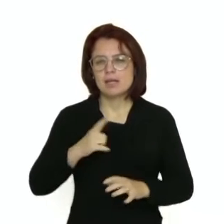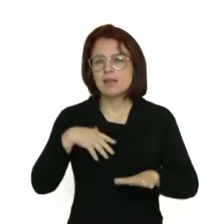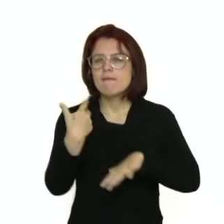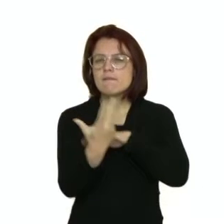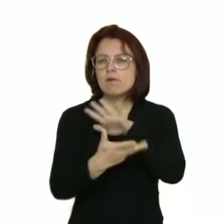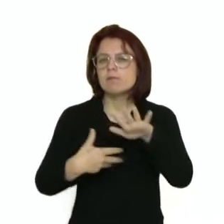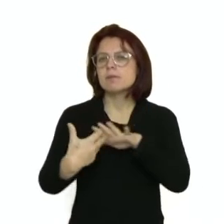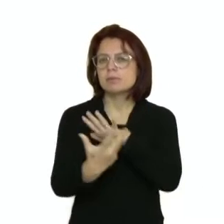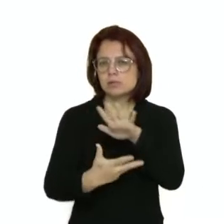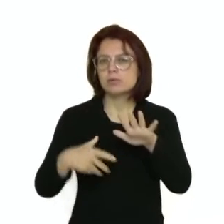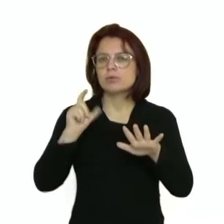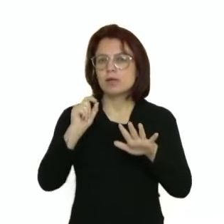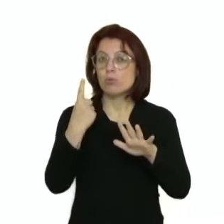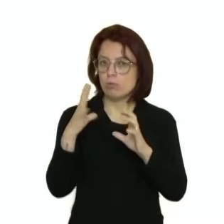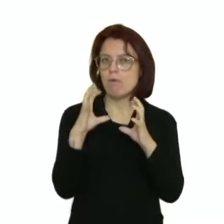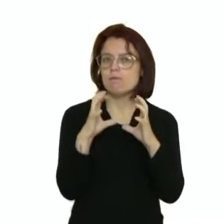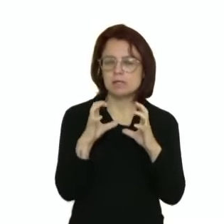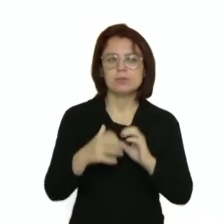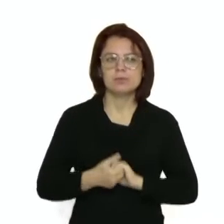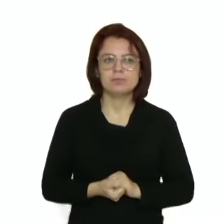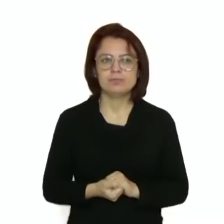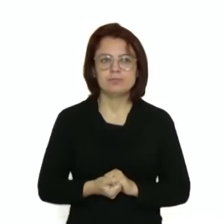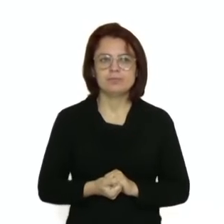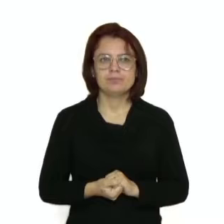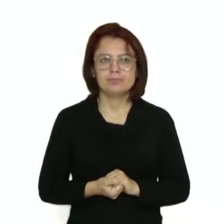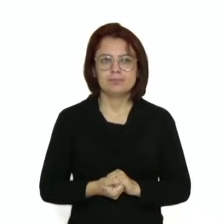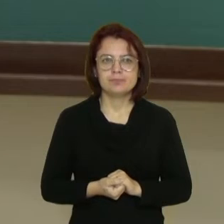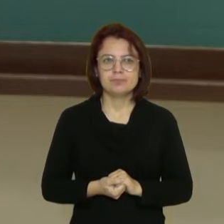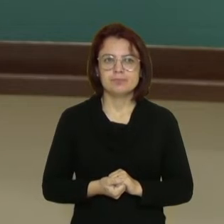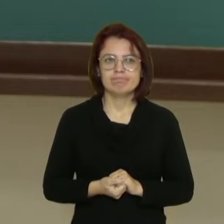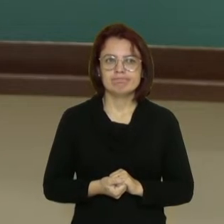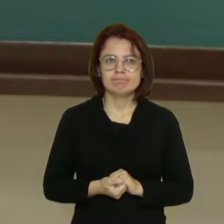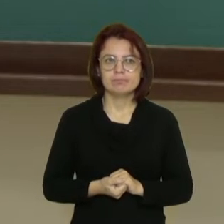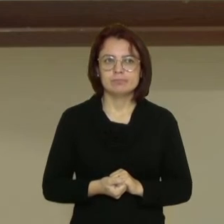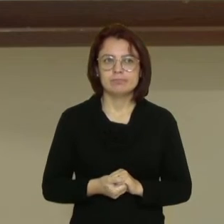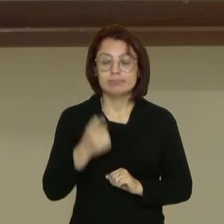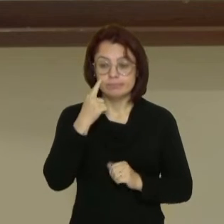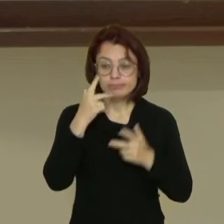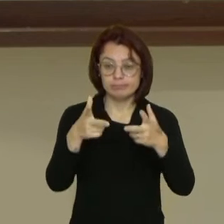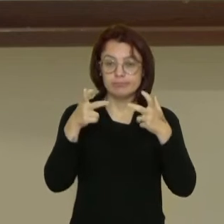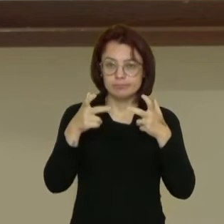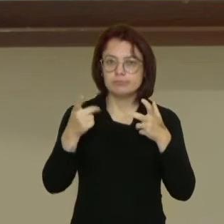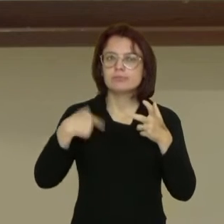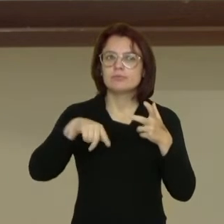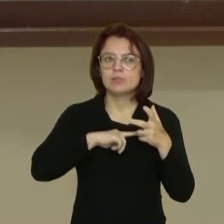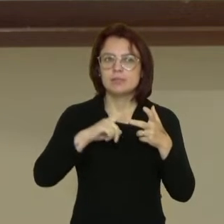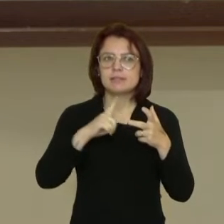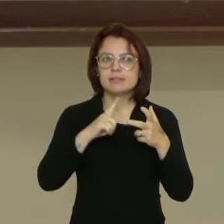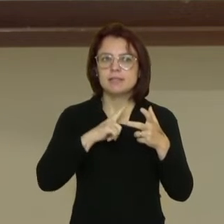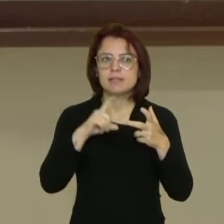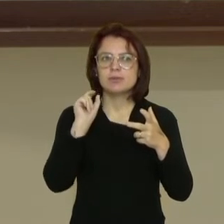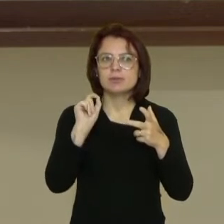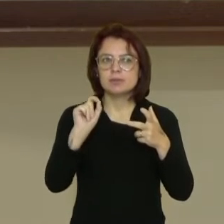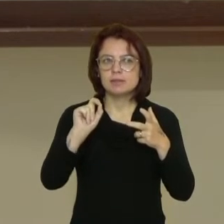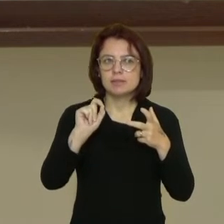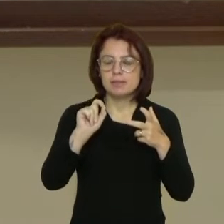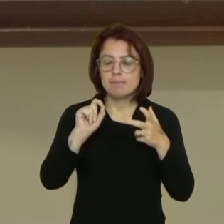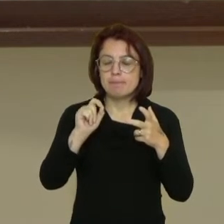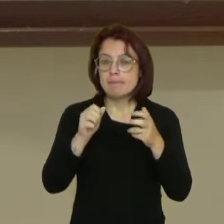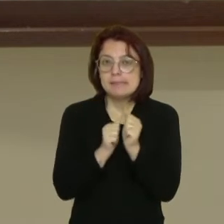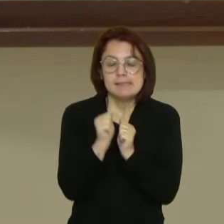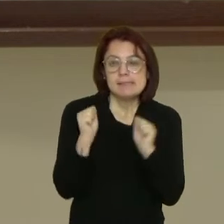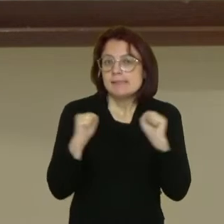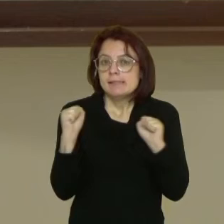então, um conflito. Ótimo. Nessa perspectiva, percebemos o quê? Que o momento de